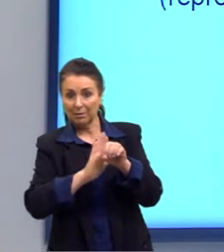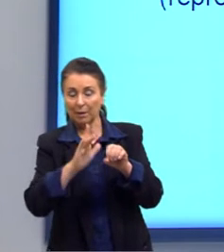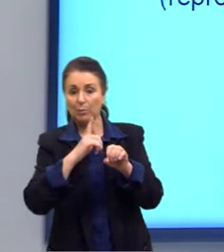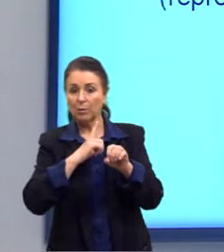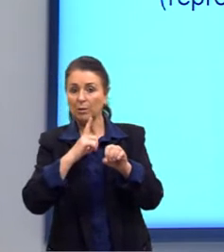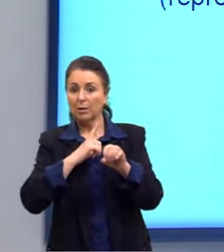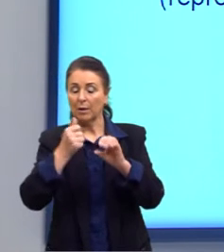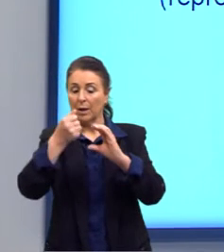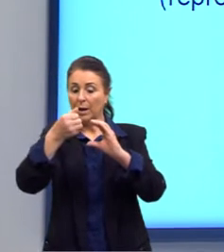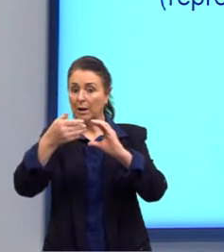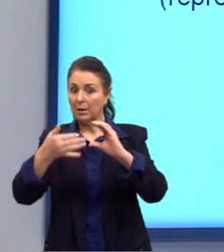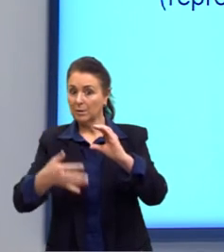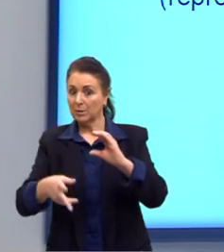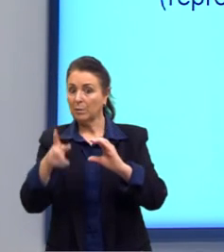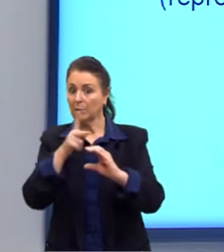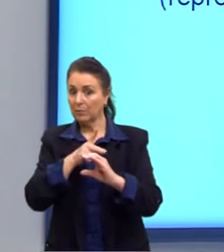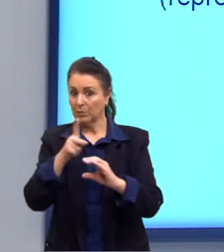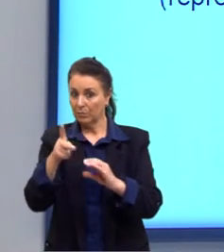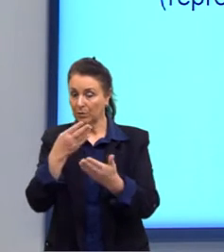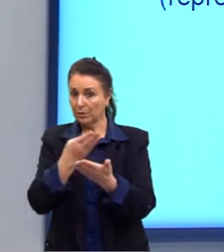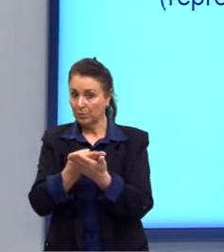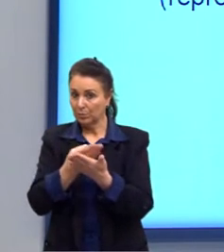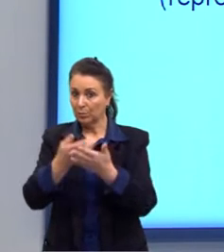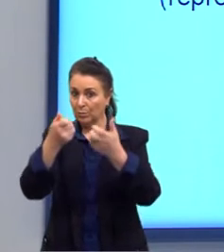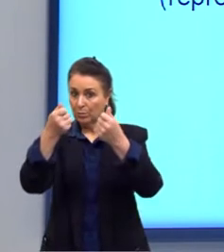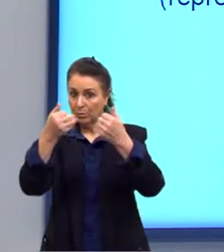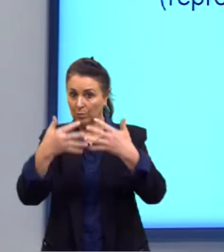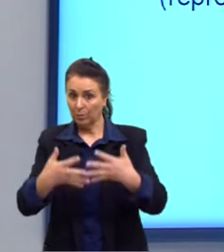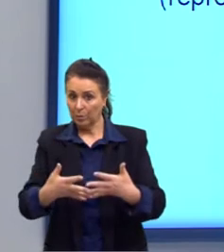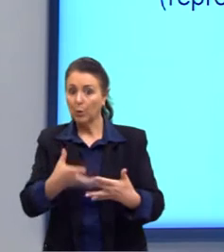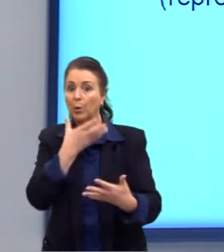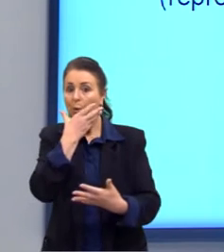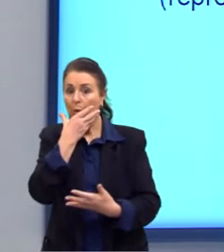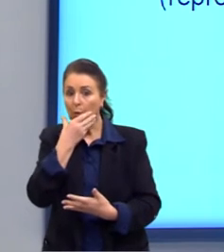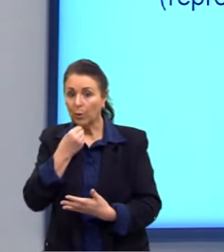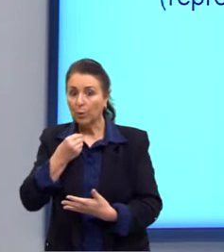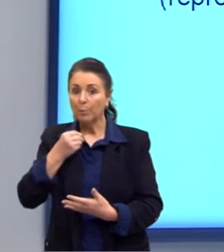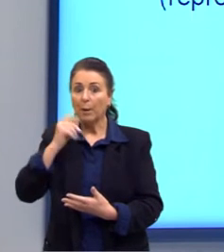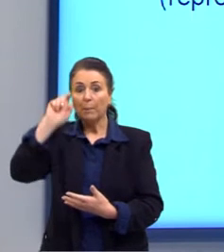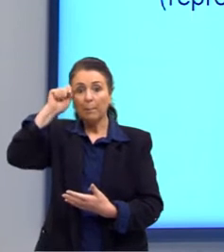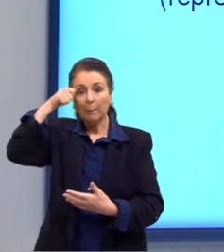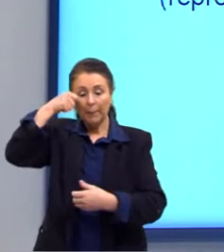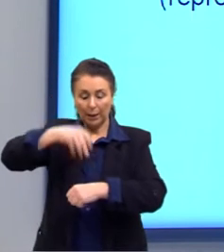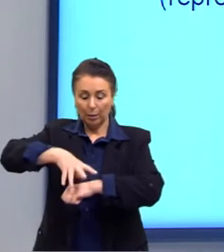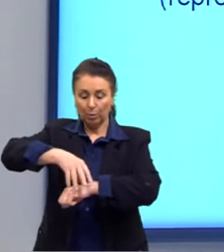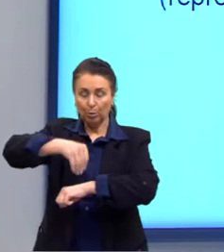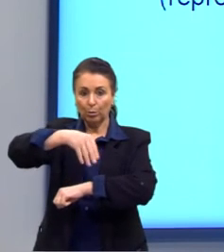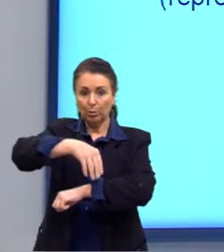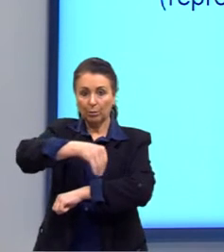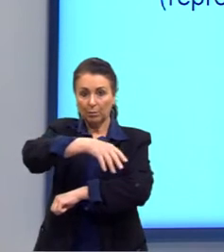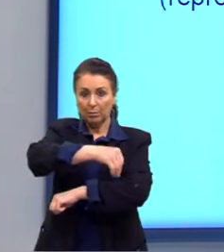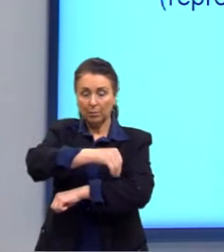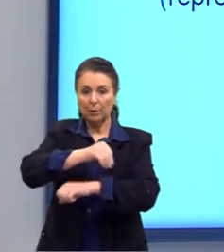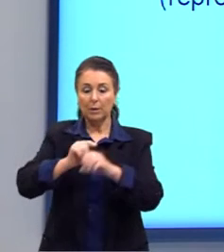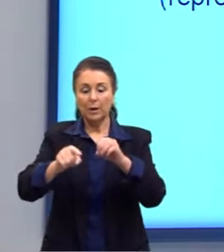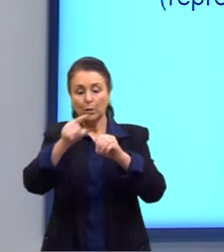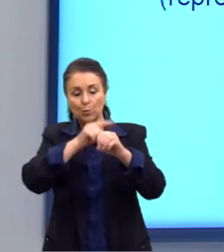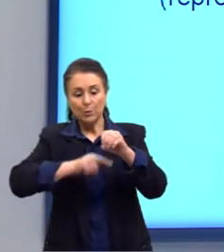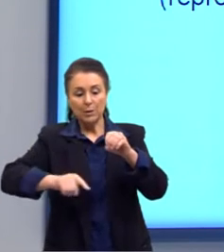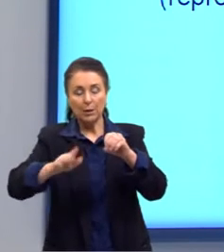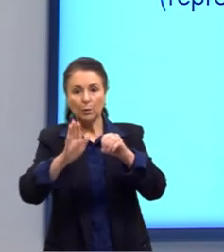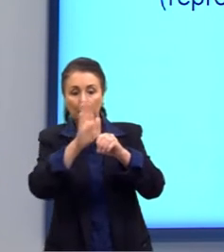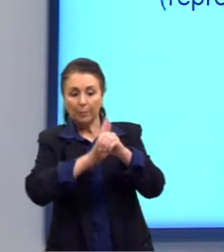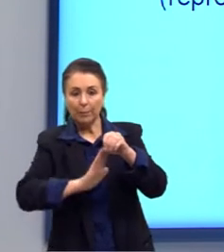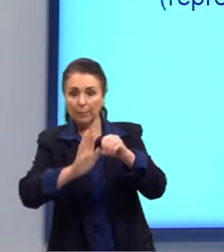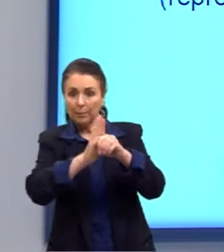característica estudada animal macho com pelagem preta e o círculo pintado Que